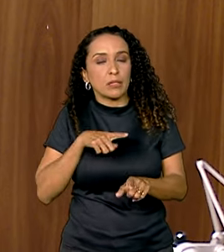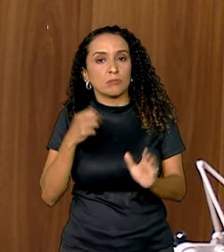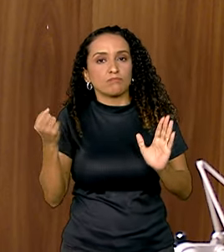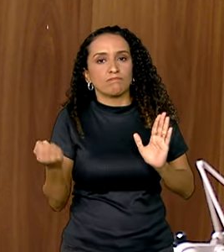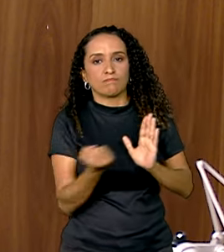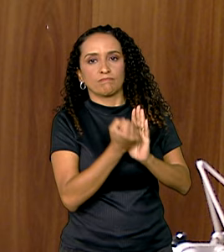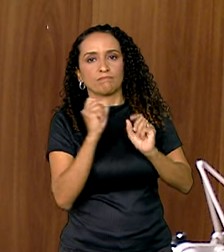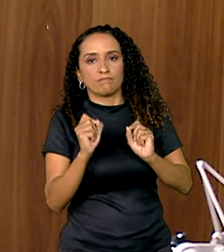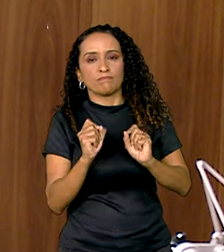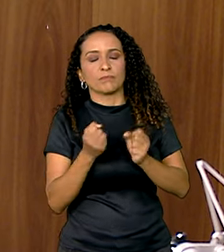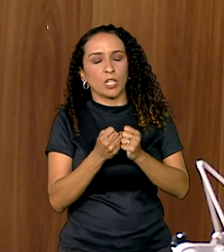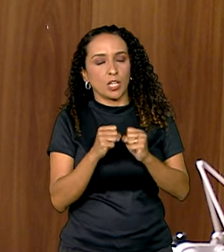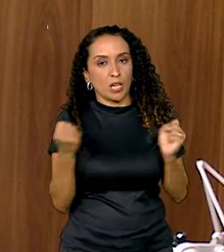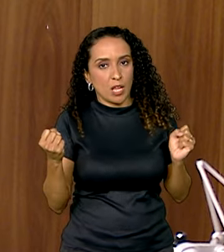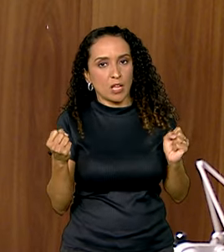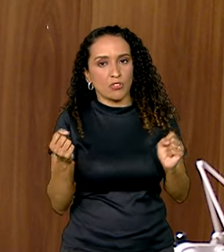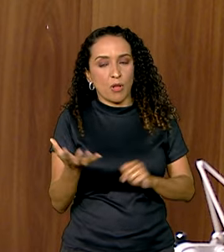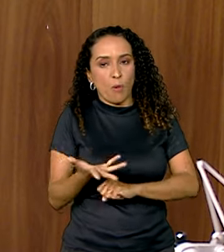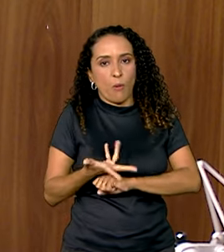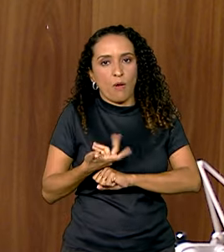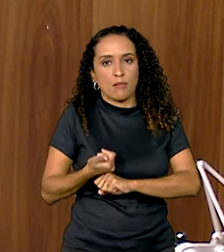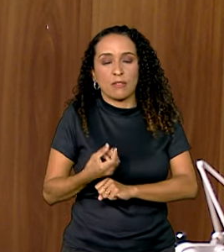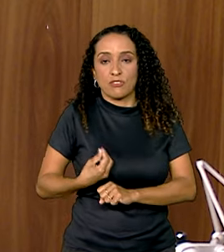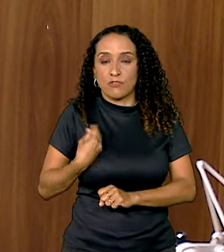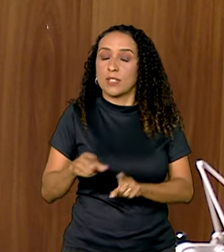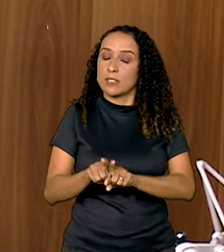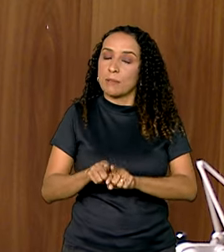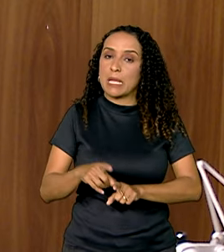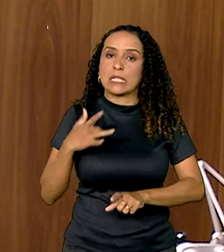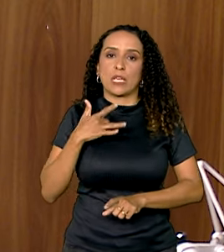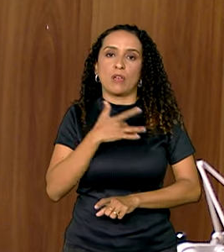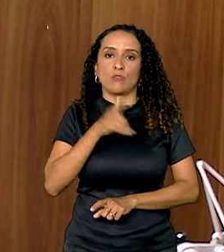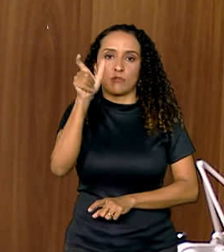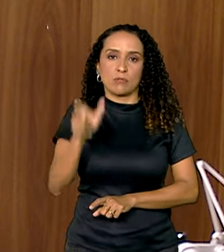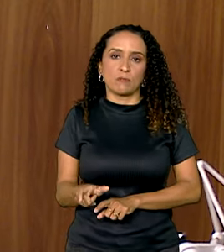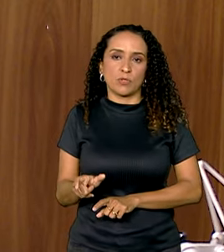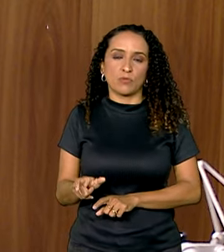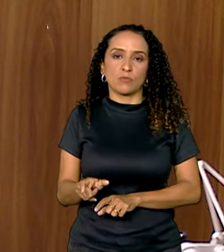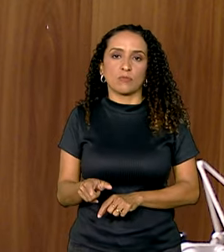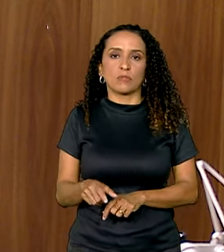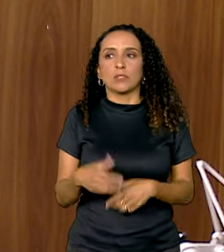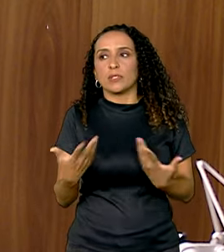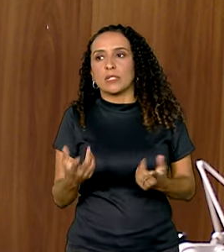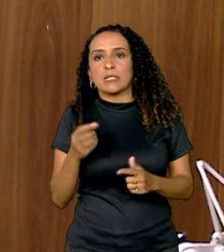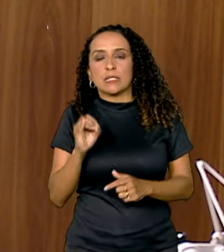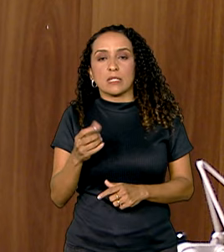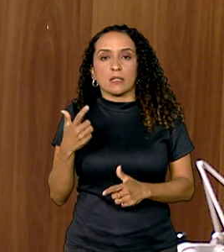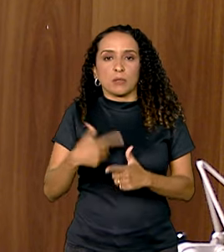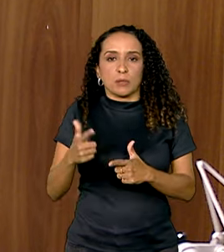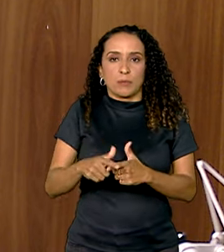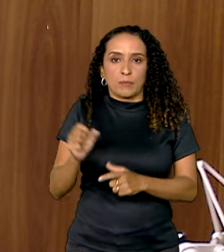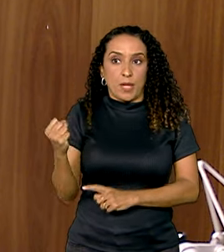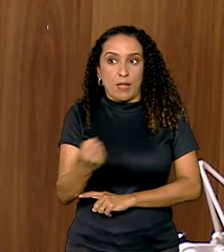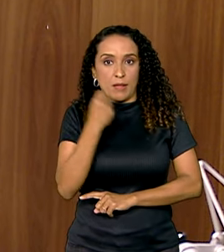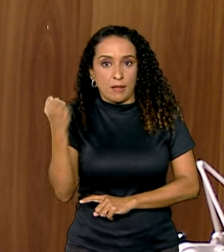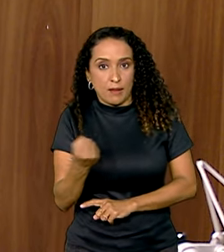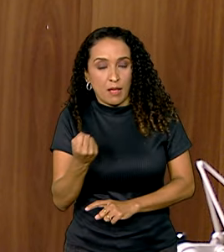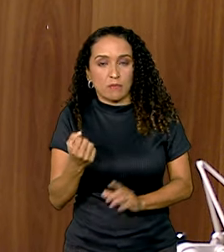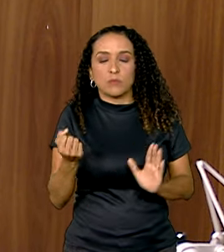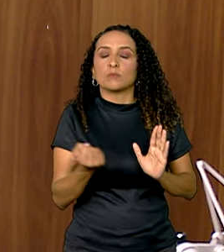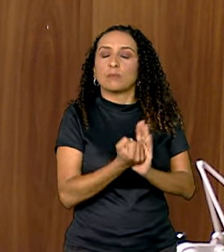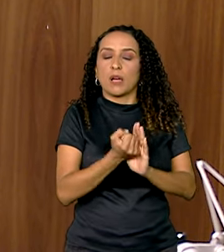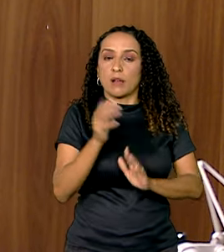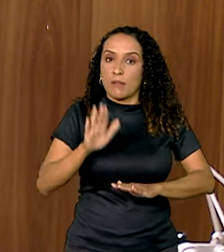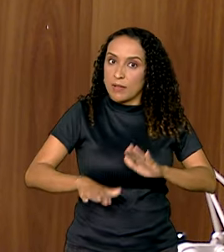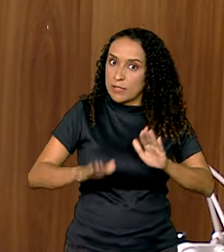impacto muito grande na qualidade de vida e na saúde da pessoa, se for um problema mais grave, com um impacto